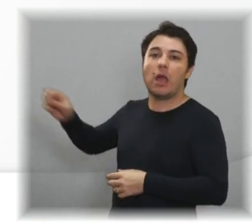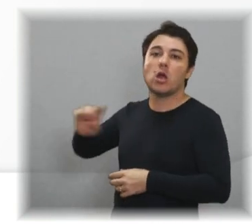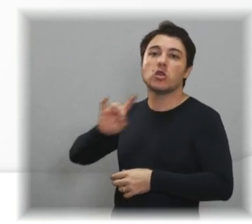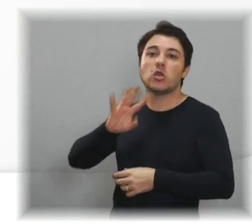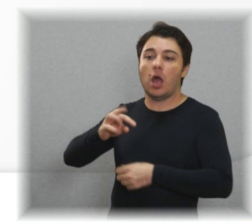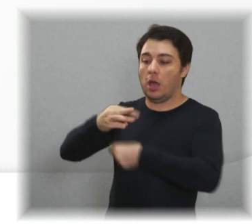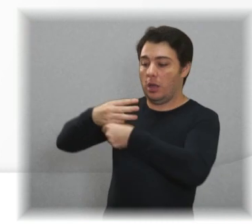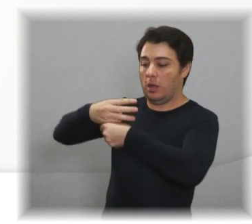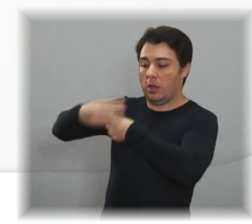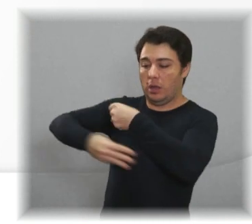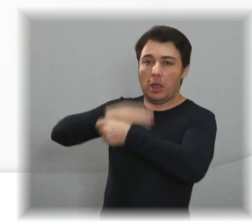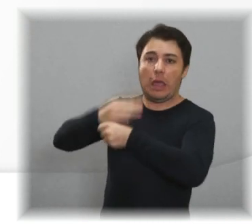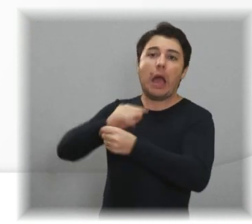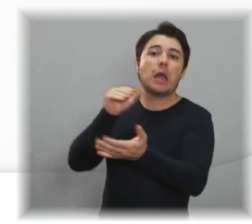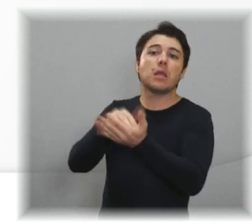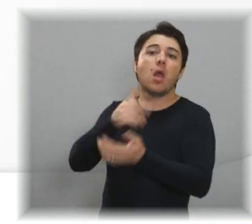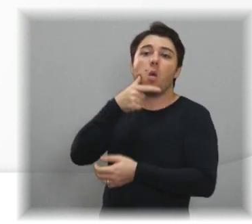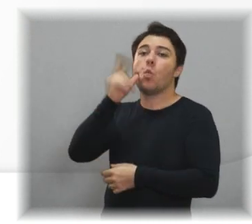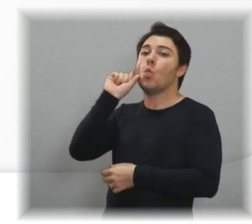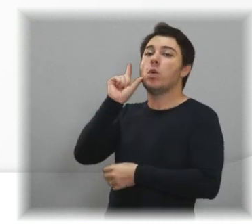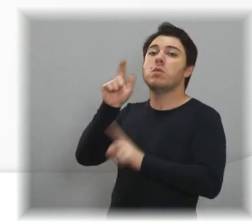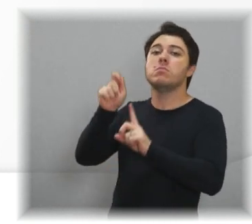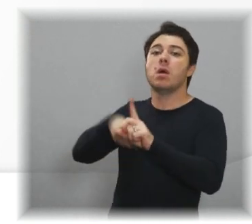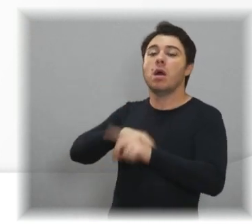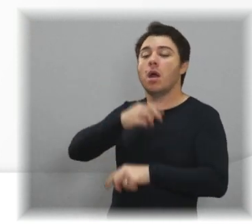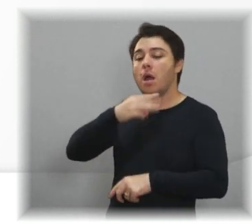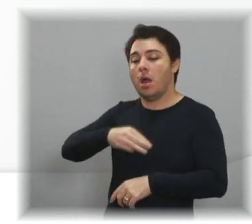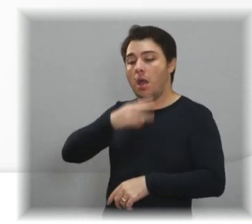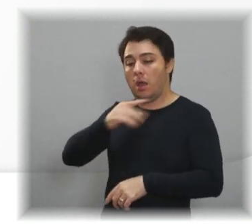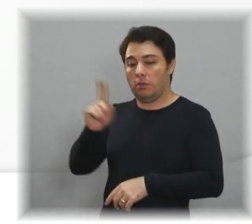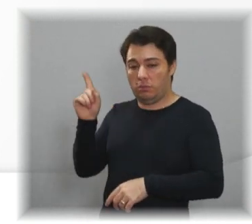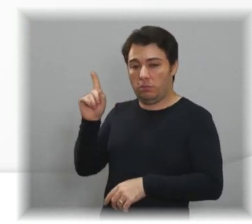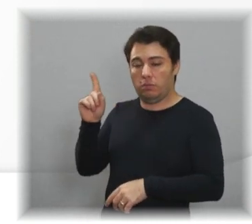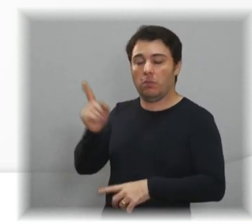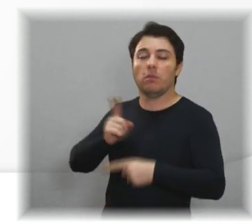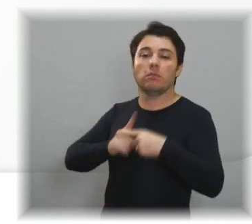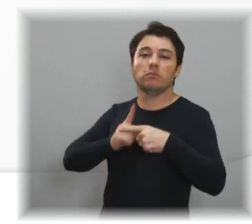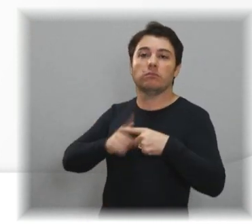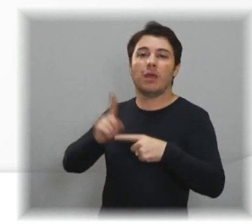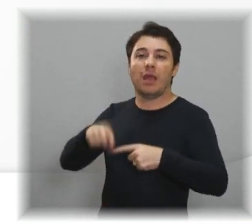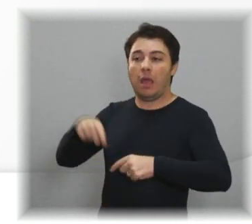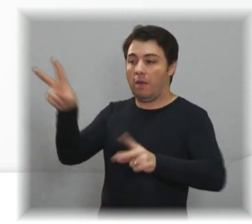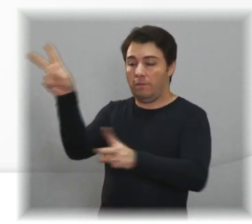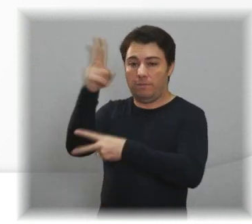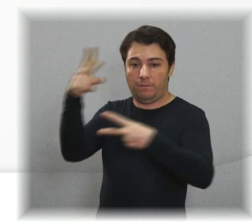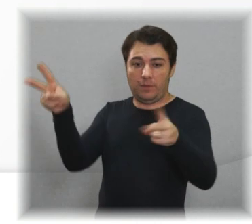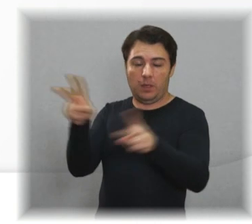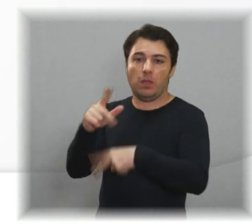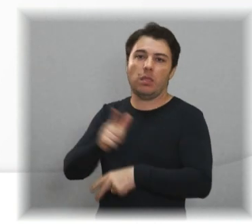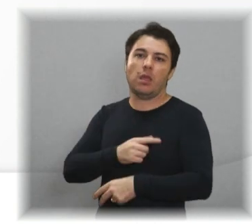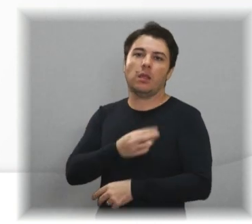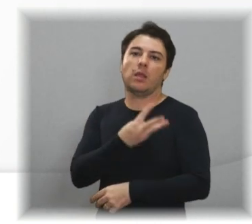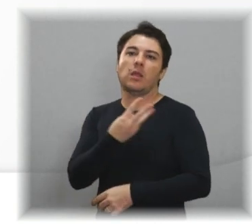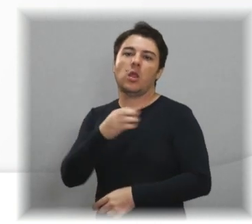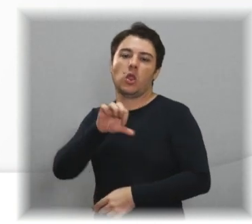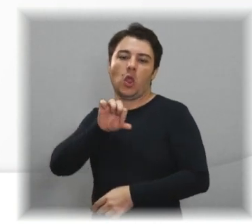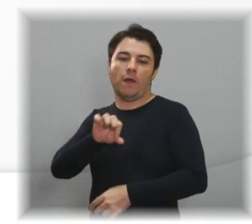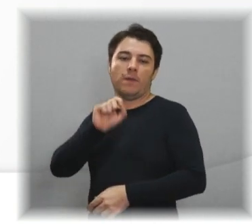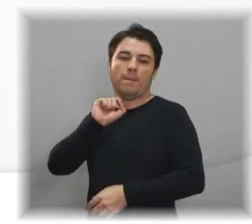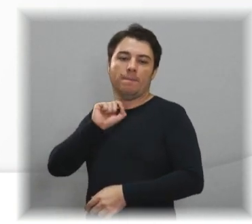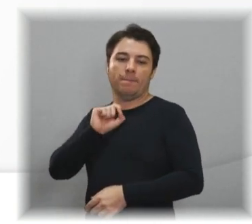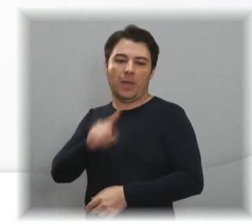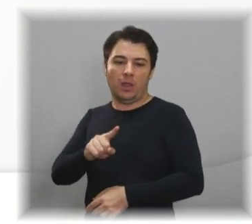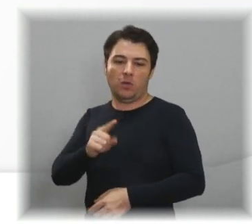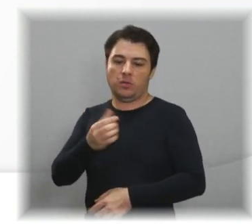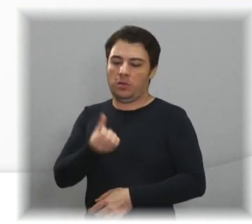pessoal janeiro fevereiro e até ontem no mês de março nós tivemos ocorrência causada por vento atingiu 39